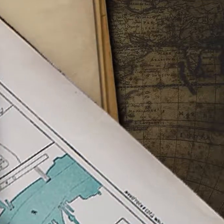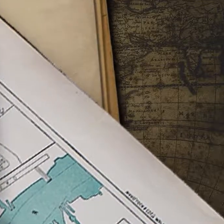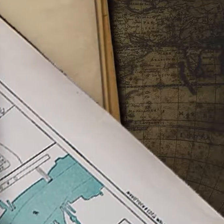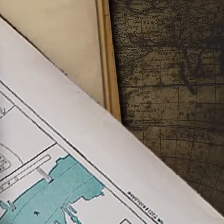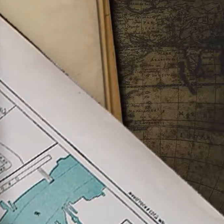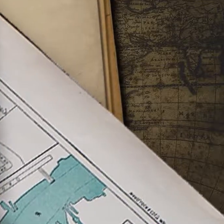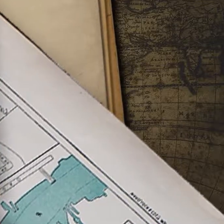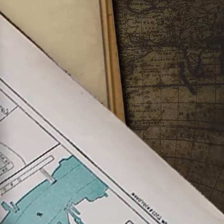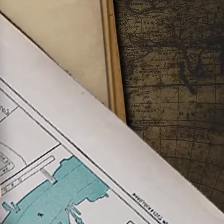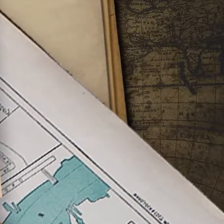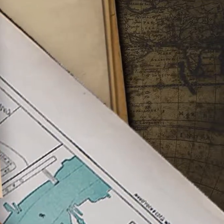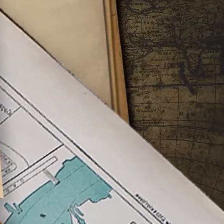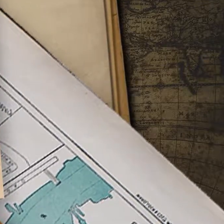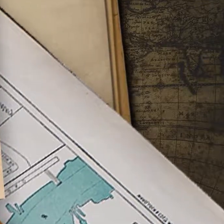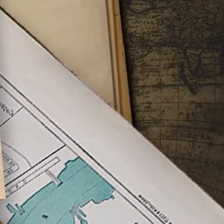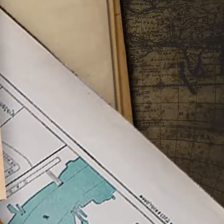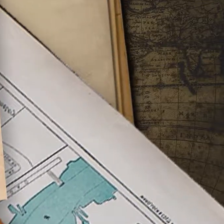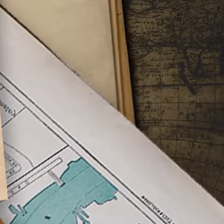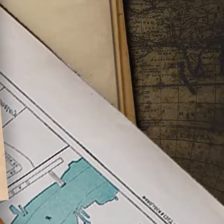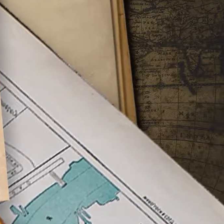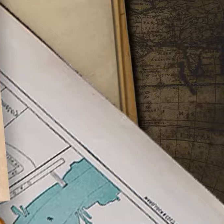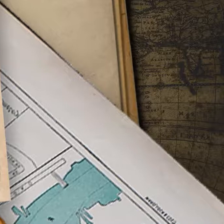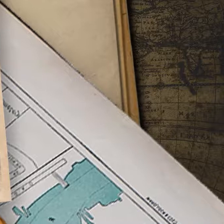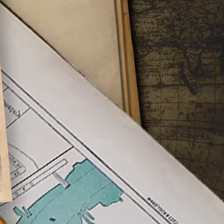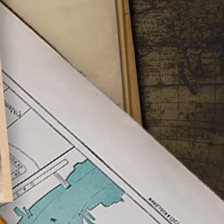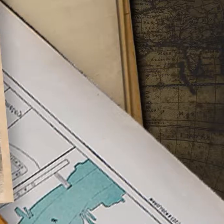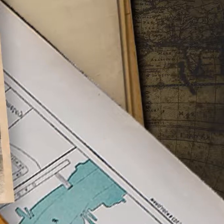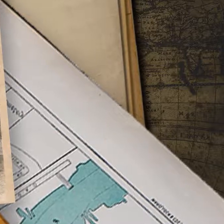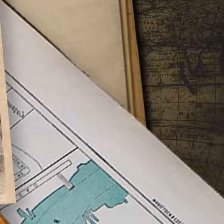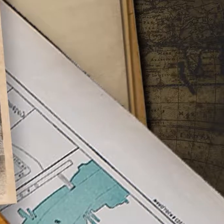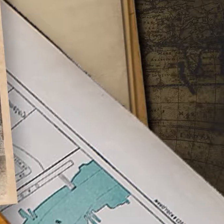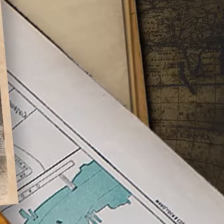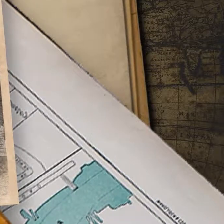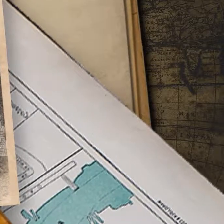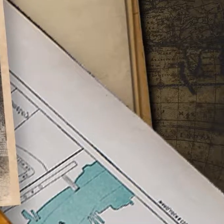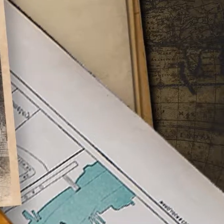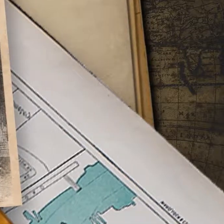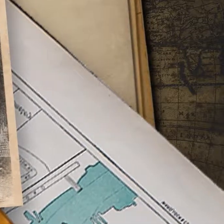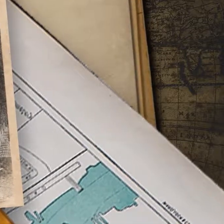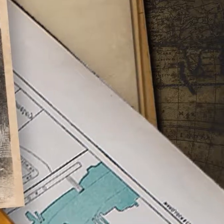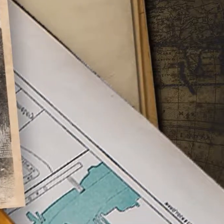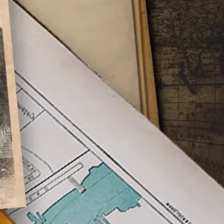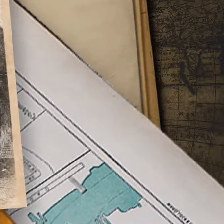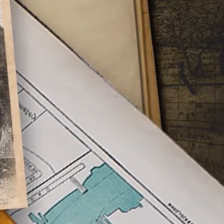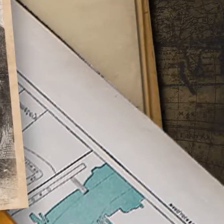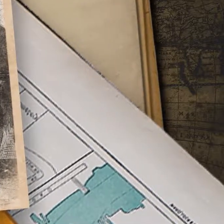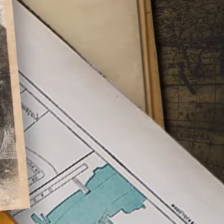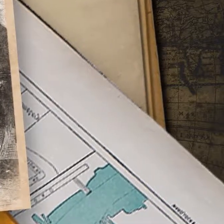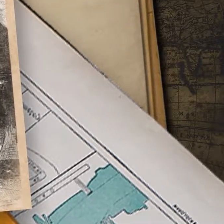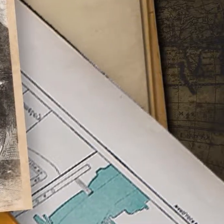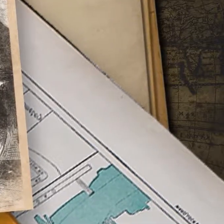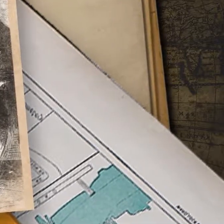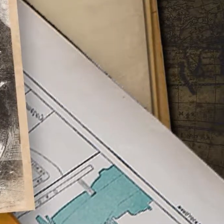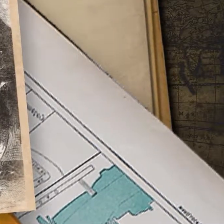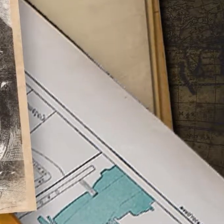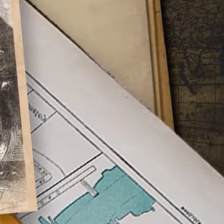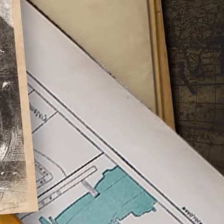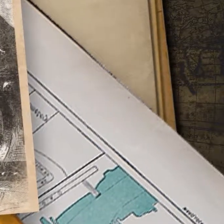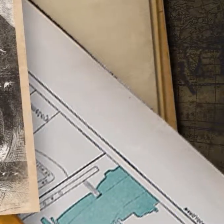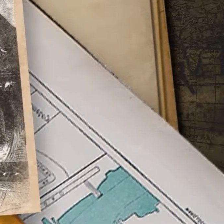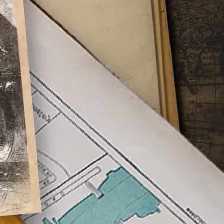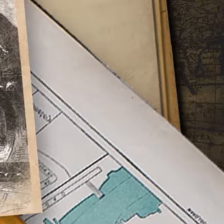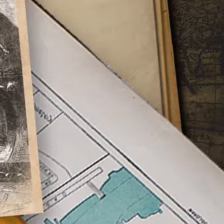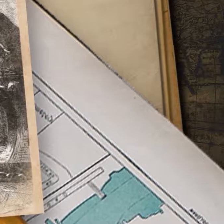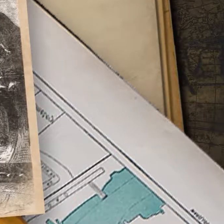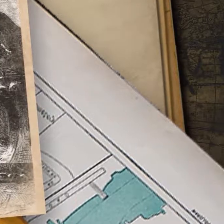homem alto e magro. Atrás de cada um deles, há um homem parado e observando a conversa. À esquerda, outro homem